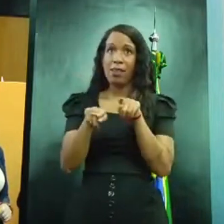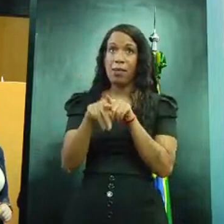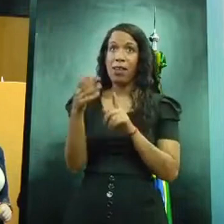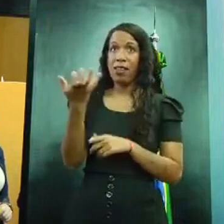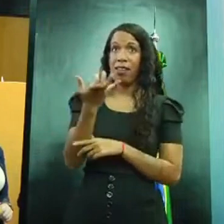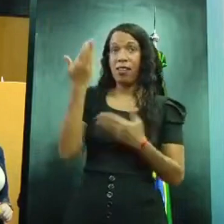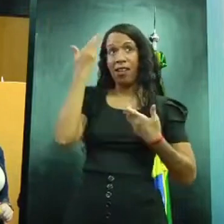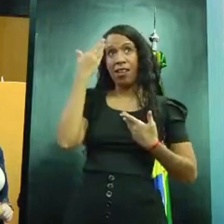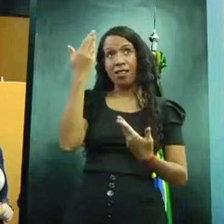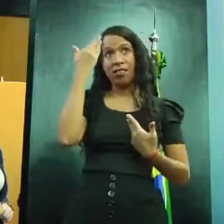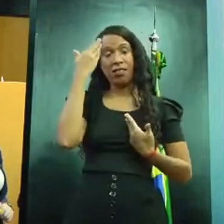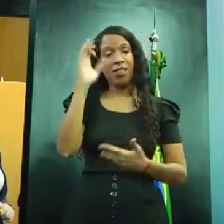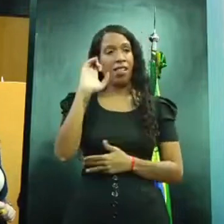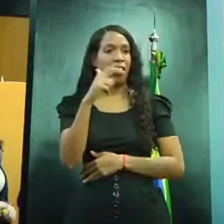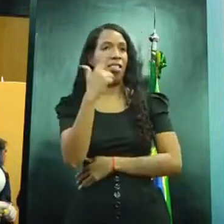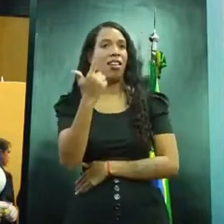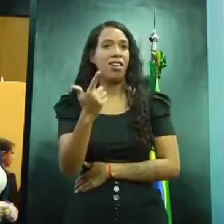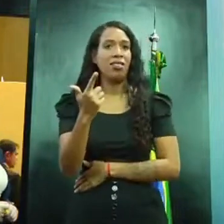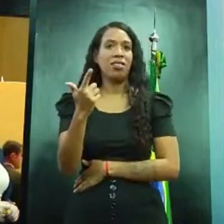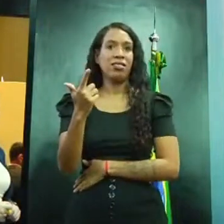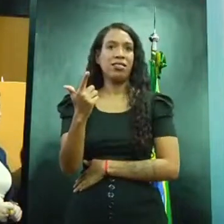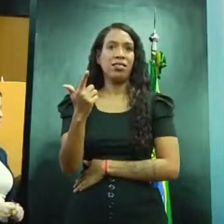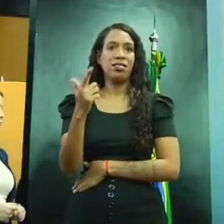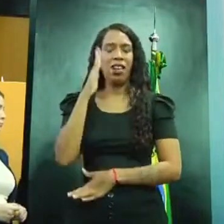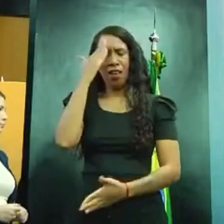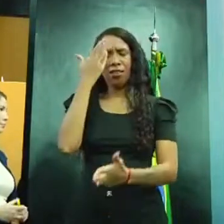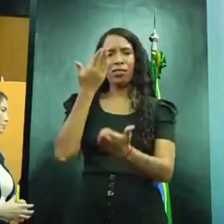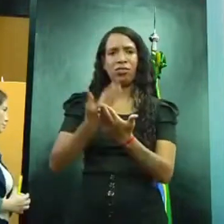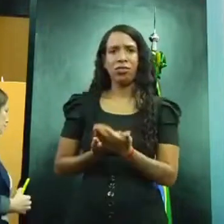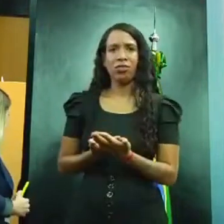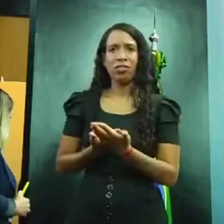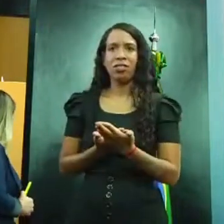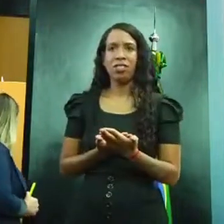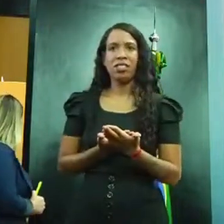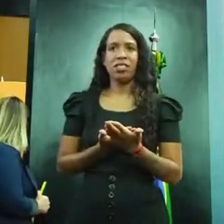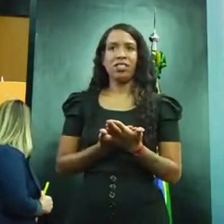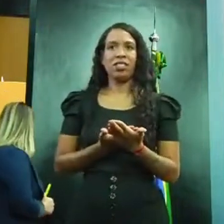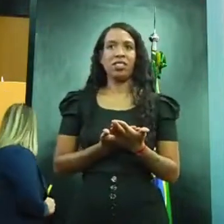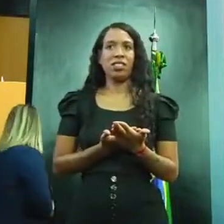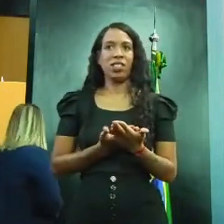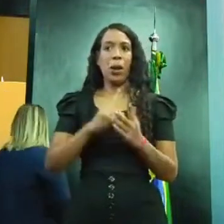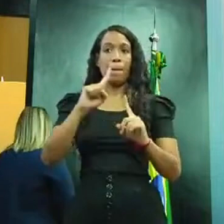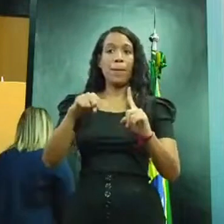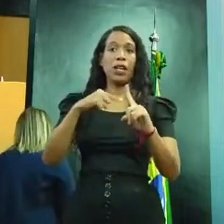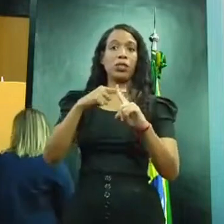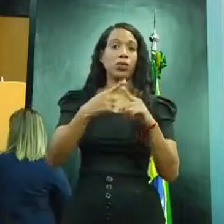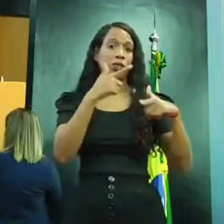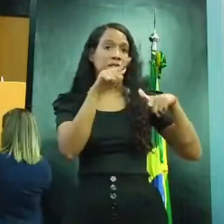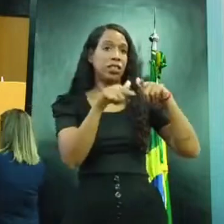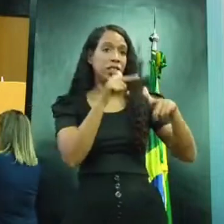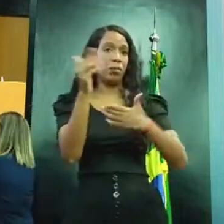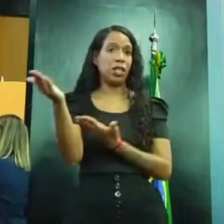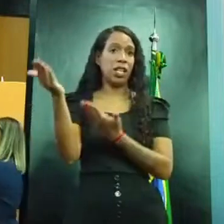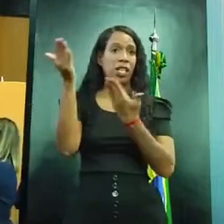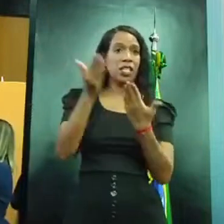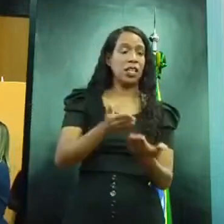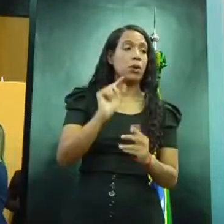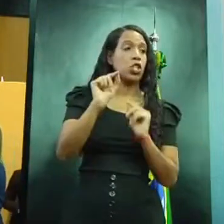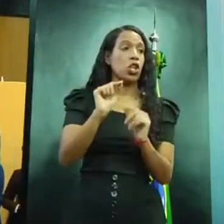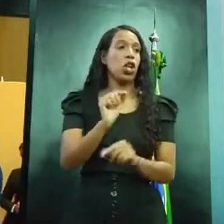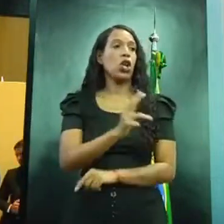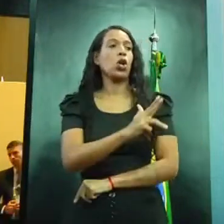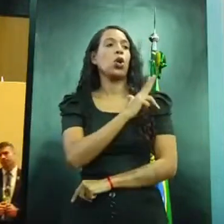quero agradecer, claro, a confiança, mais uma missão que eu recebi do presidente Lula.